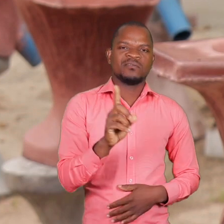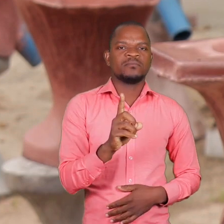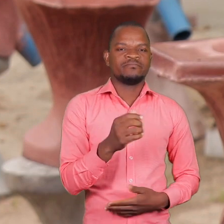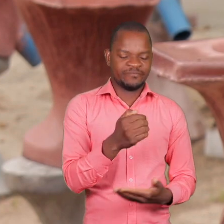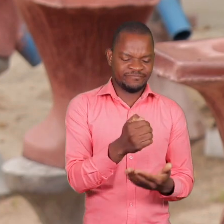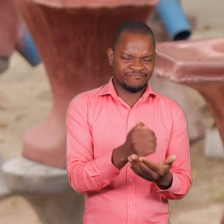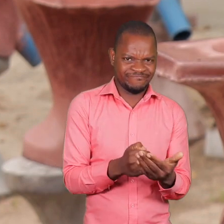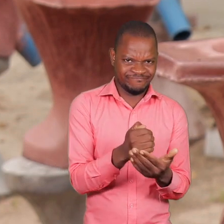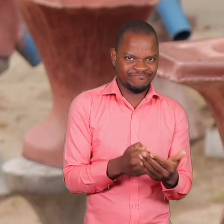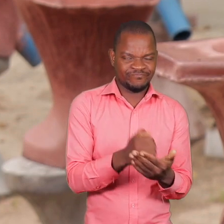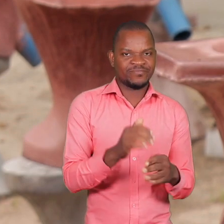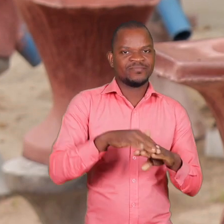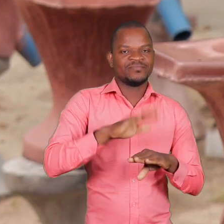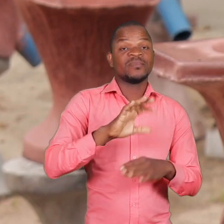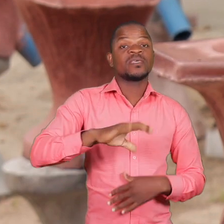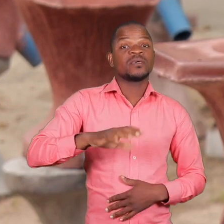economiza água.